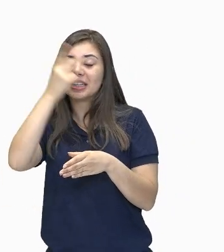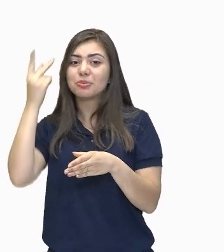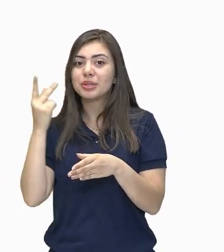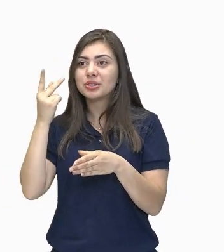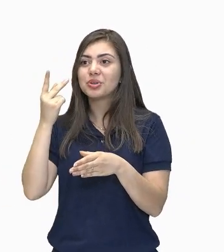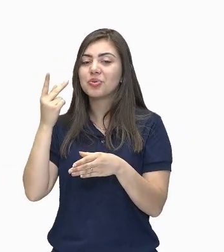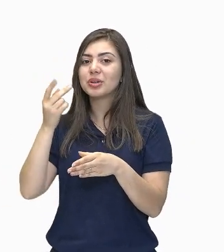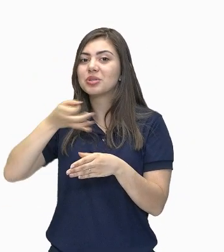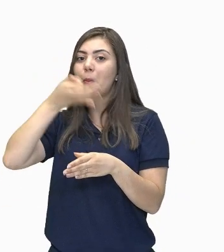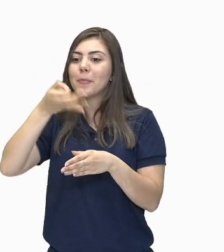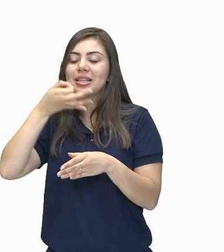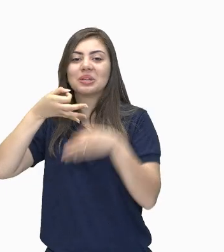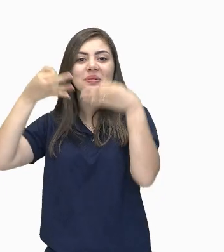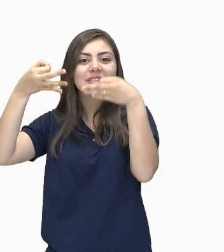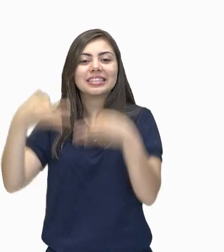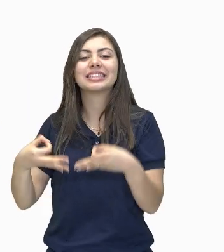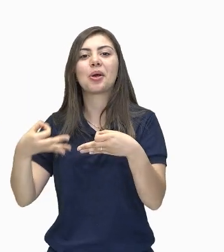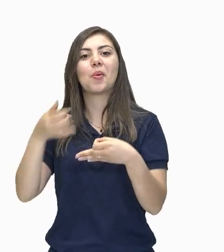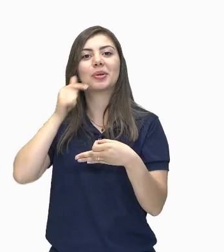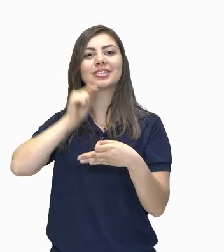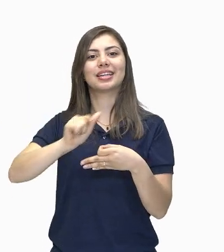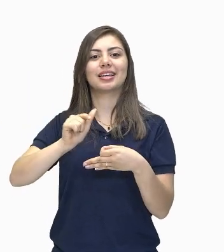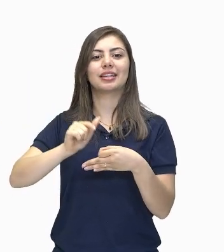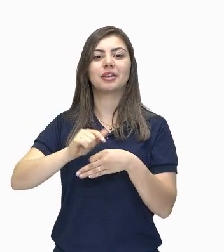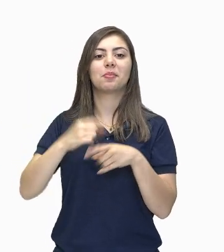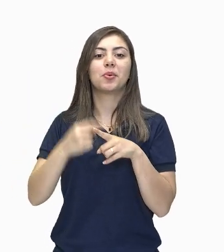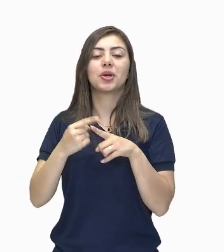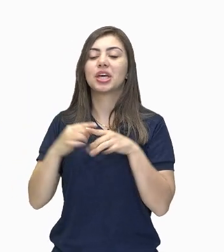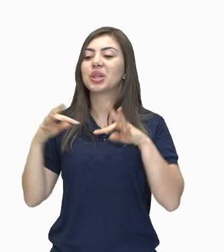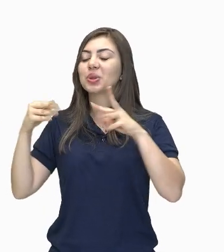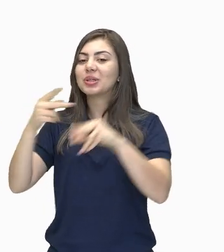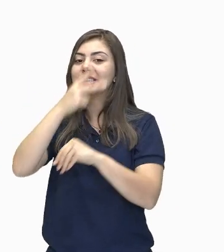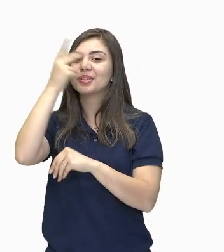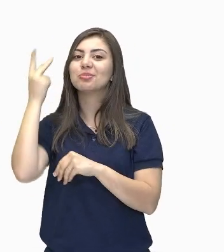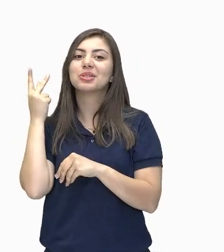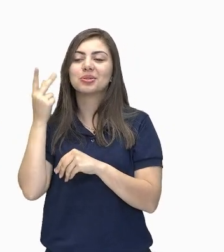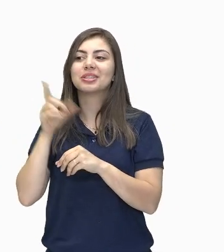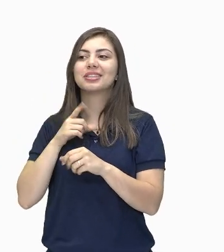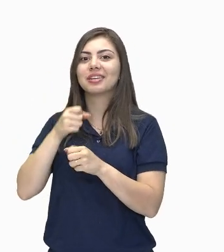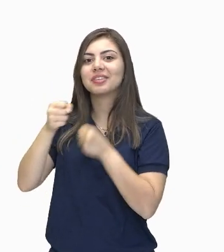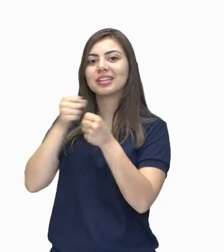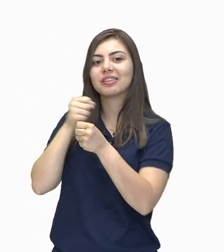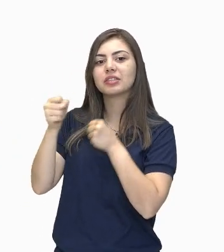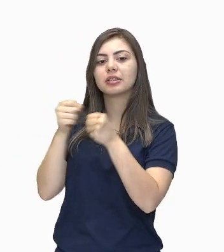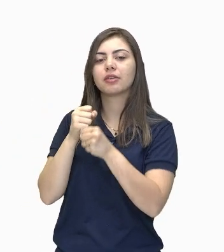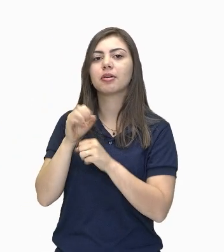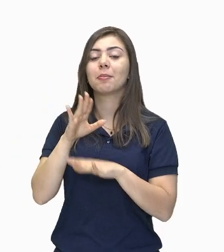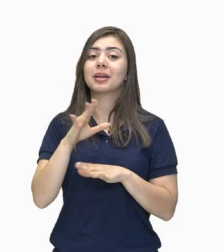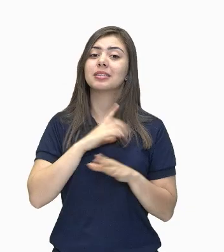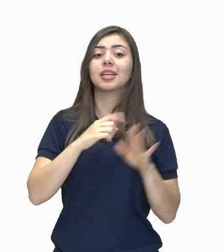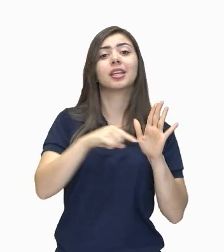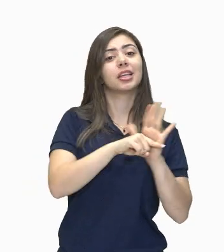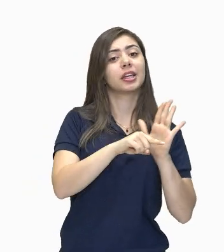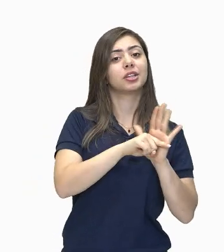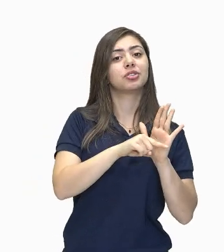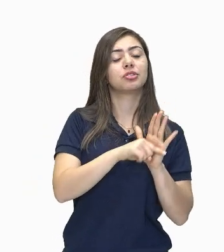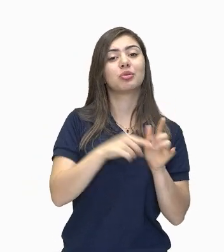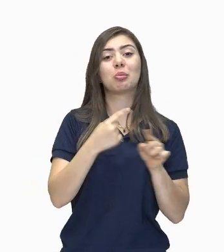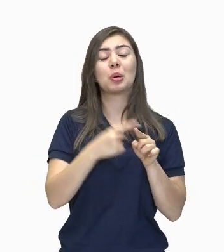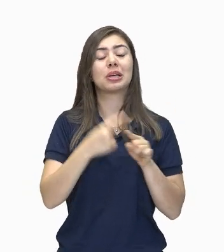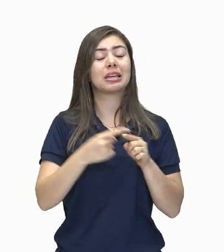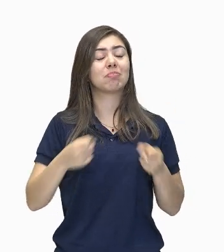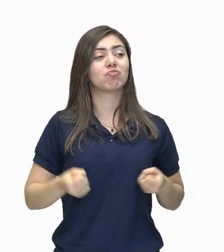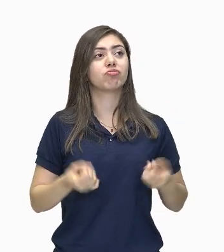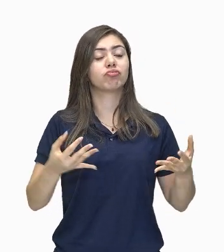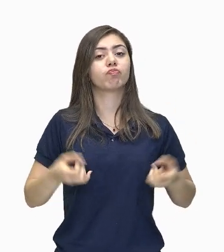então precisão com isso, né? Pois toda a população foi considerada. Mas olha só também as desvantagens: alto